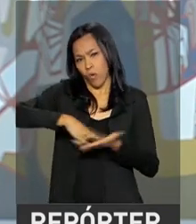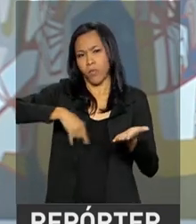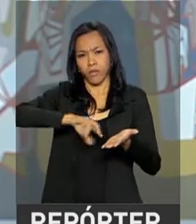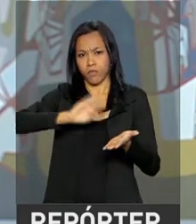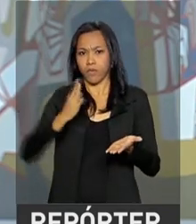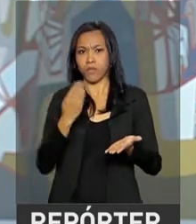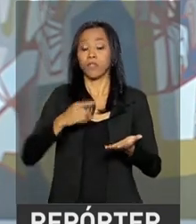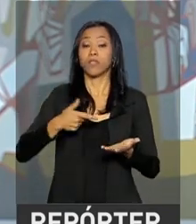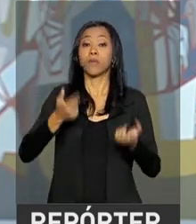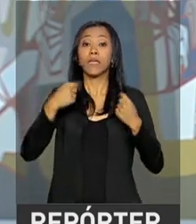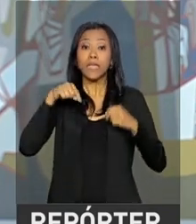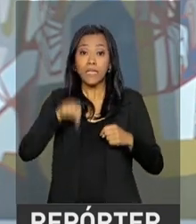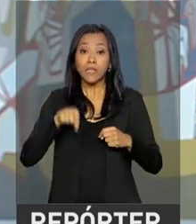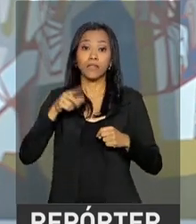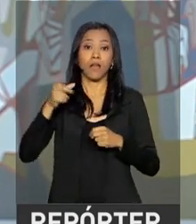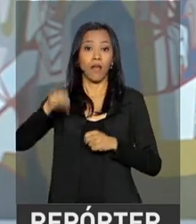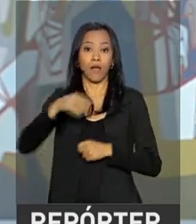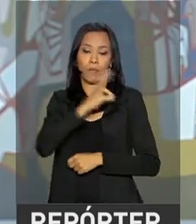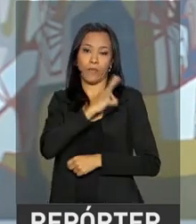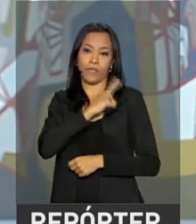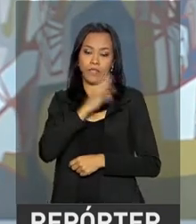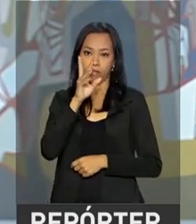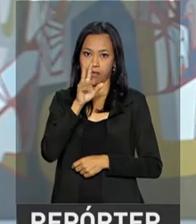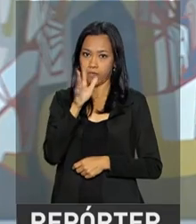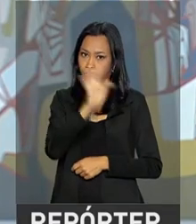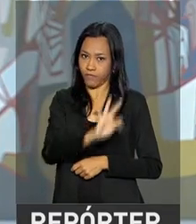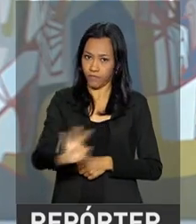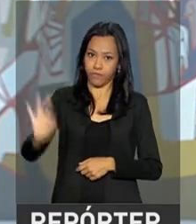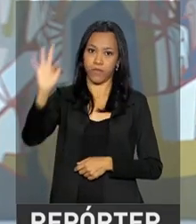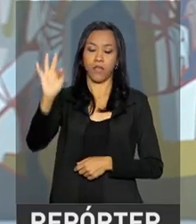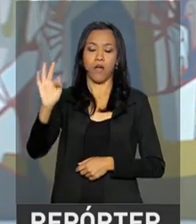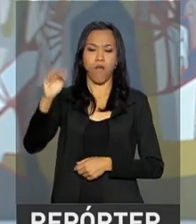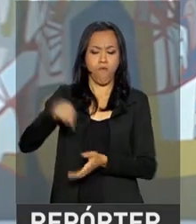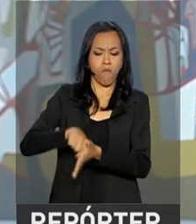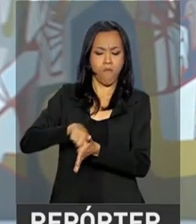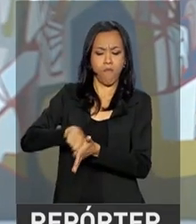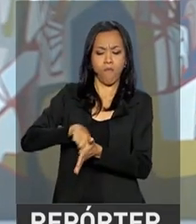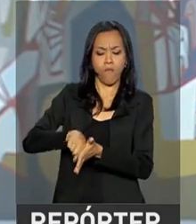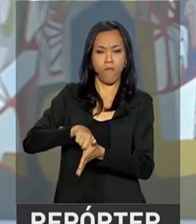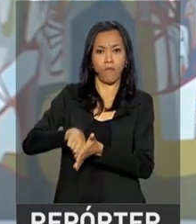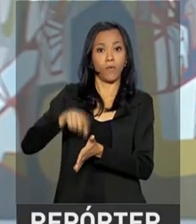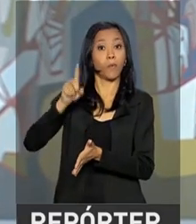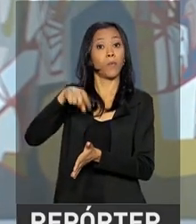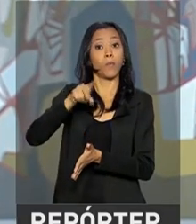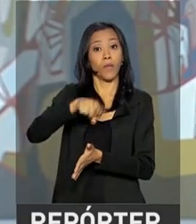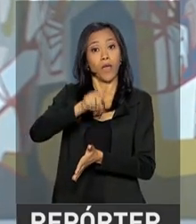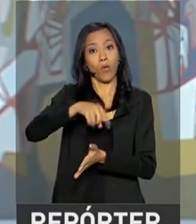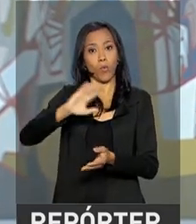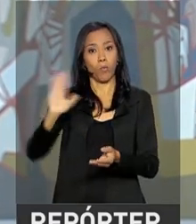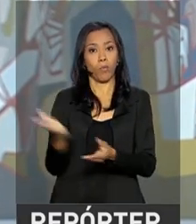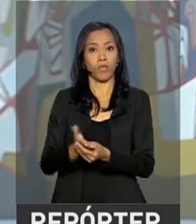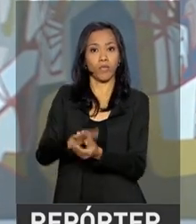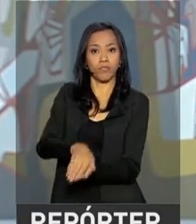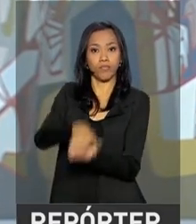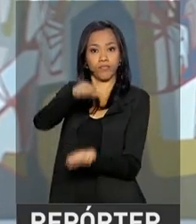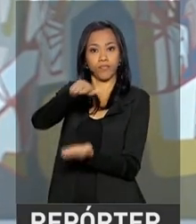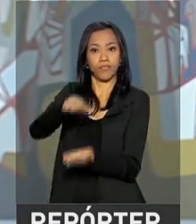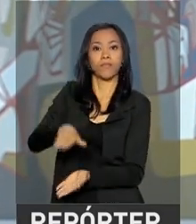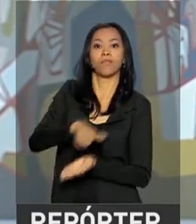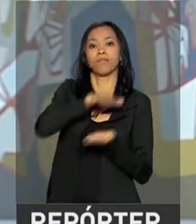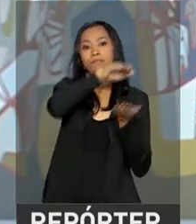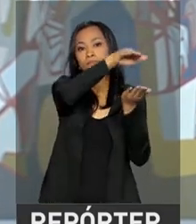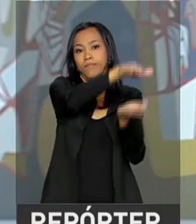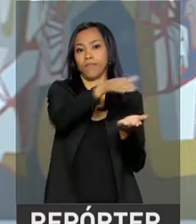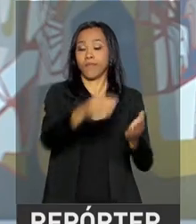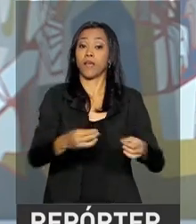de inquérito pela Polícia Federal, que, após as investigações, remete o processo ao Ministério da Justiça para análise